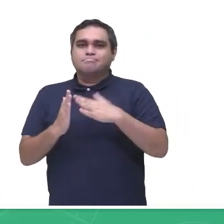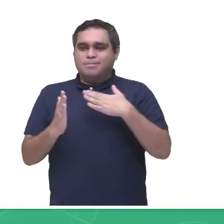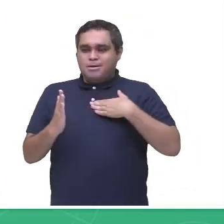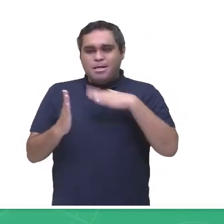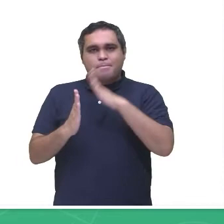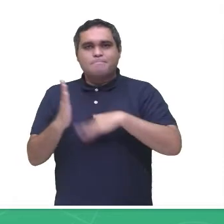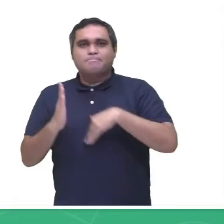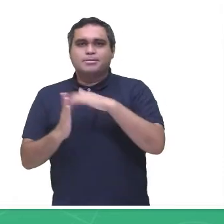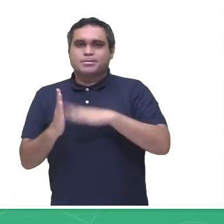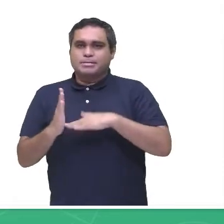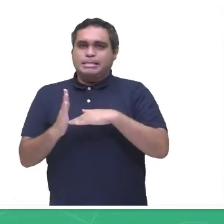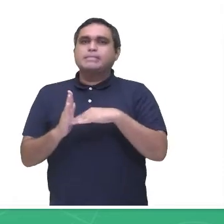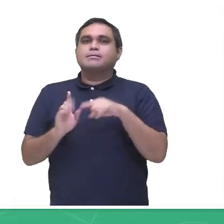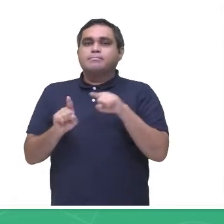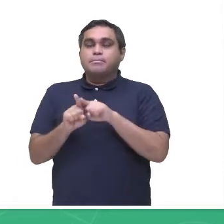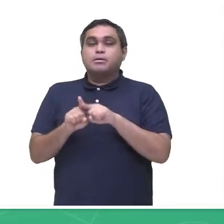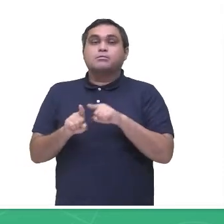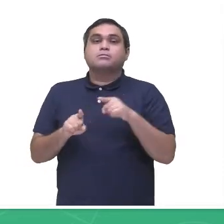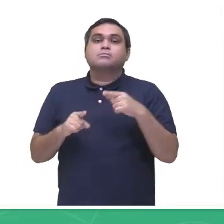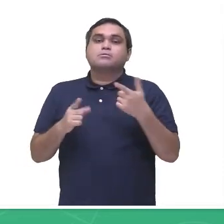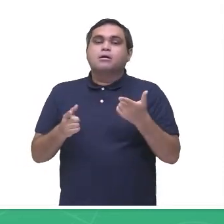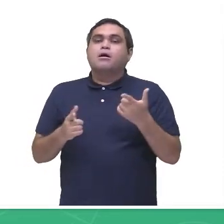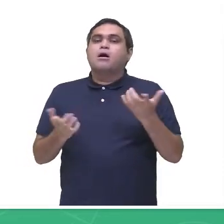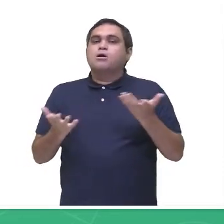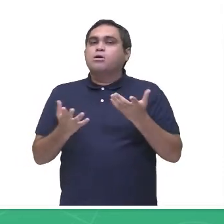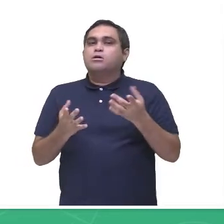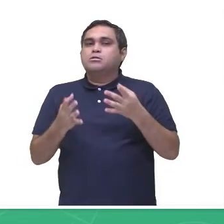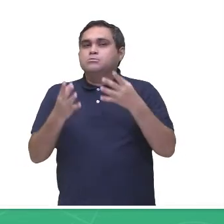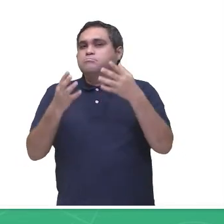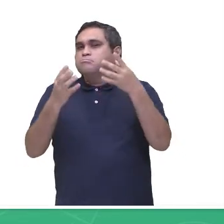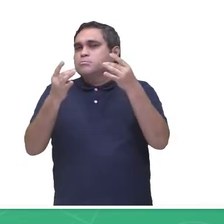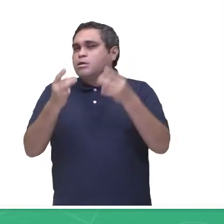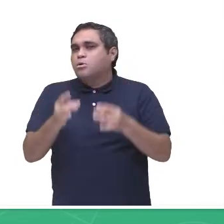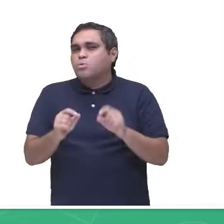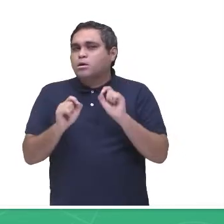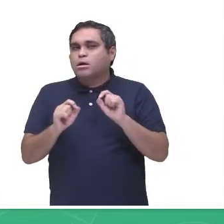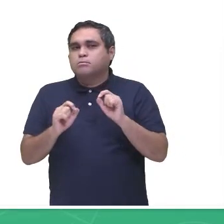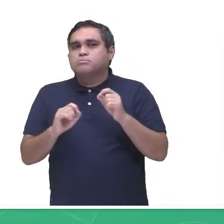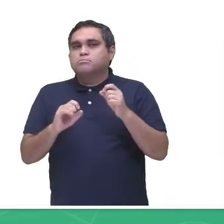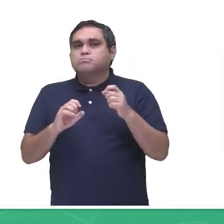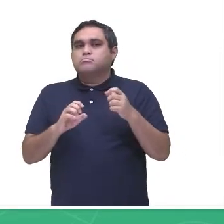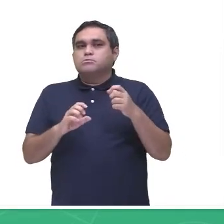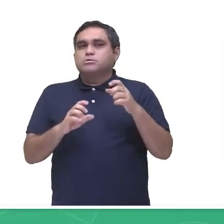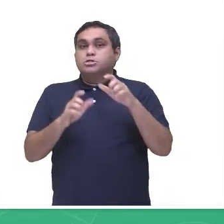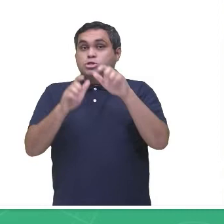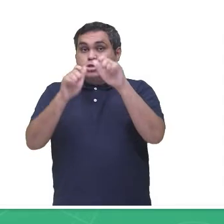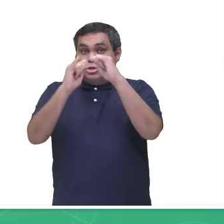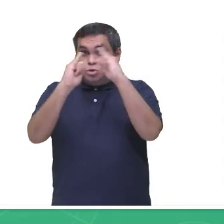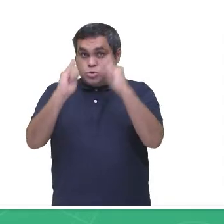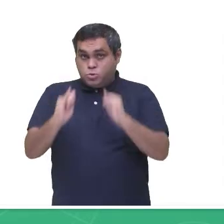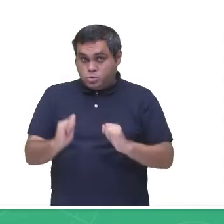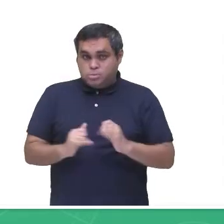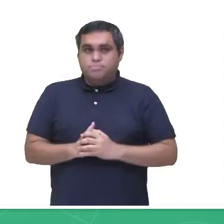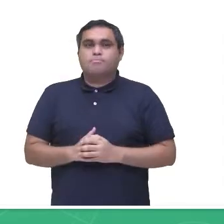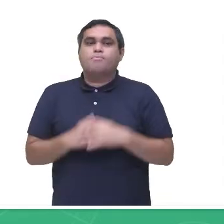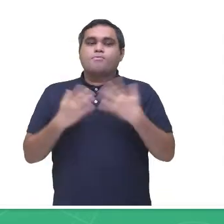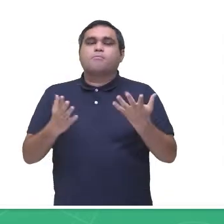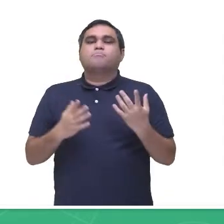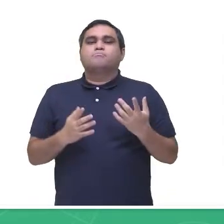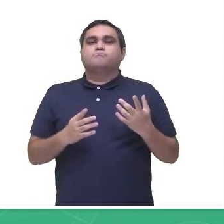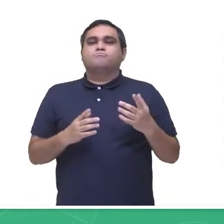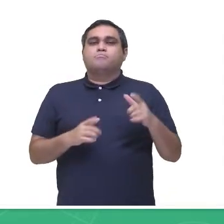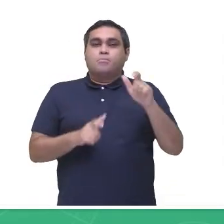tá bom? E aí, falando um pouquinho agora sobre a escultura. Vamos ver? Então, a primeira preocupação dos escultores barrocos é de